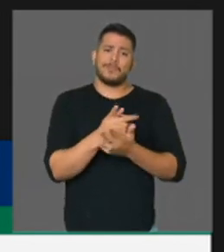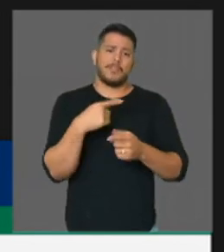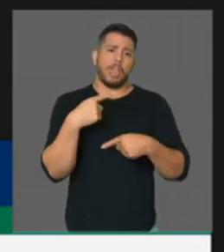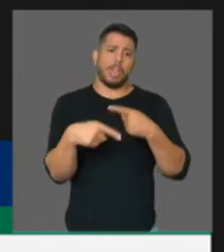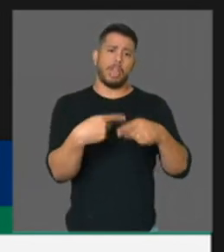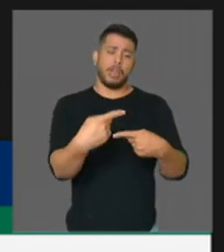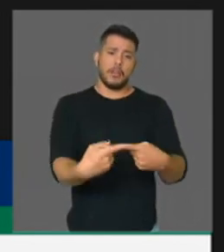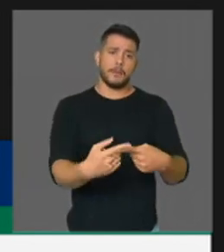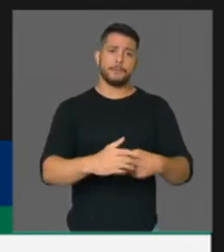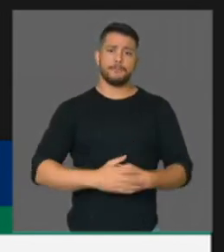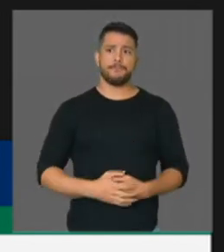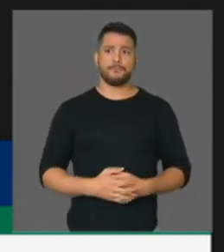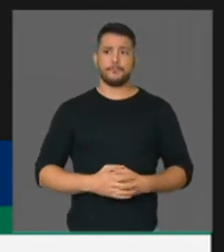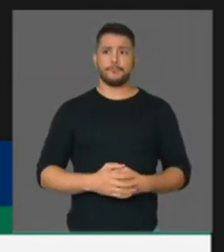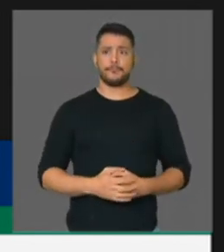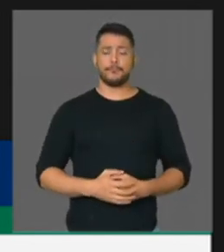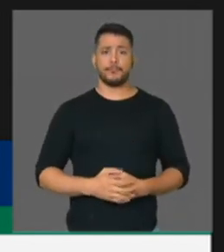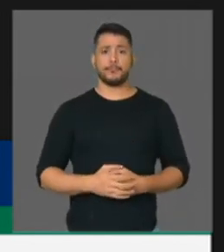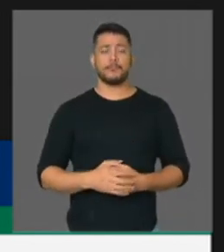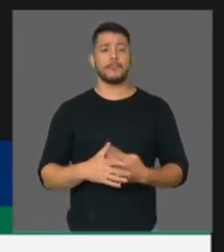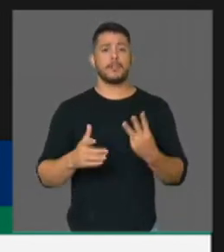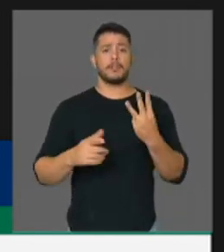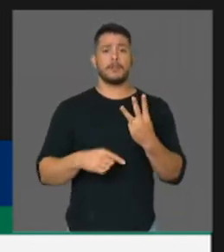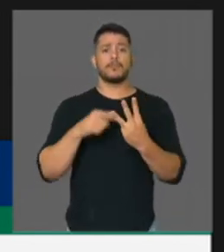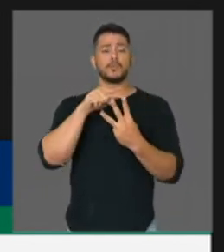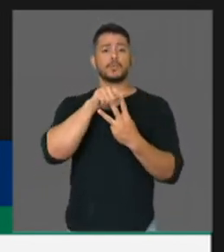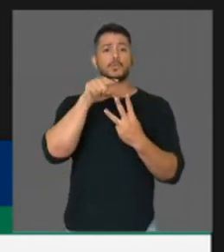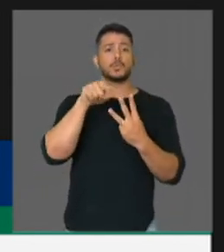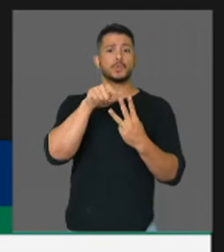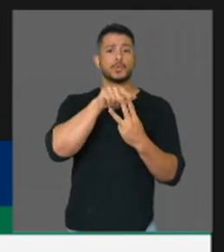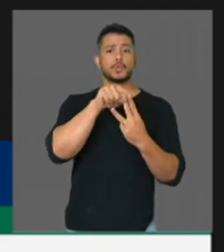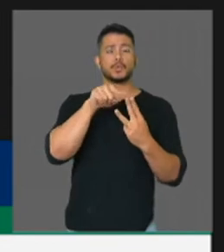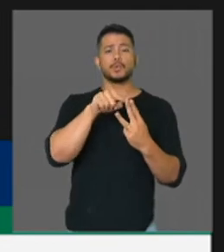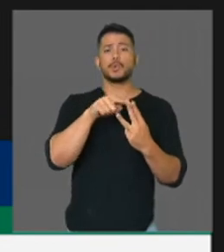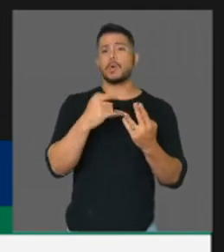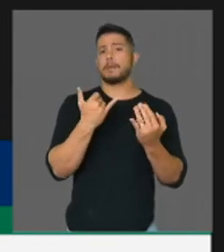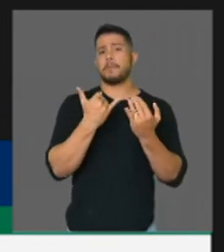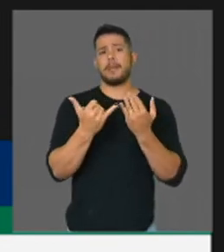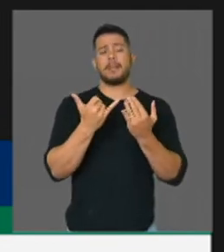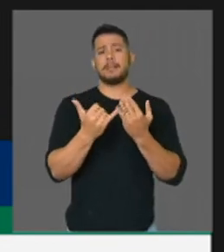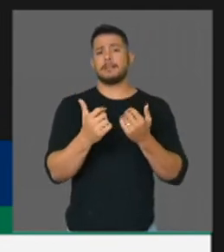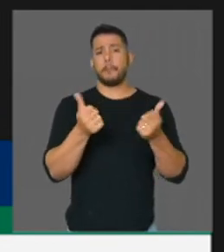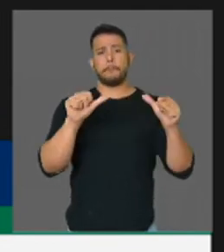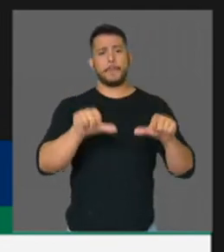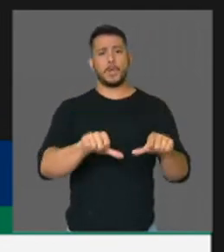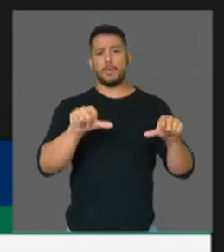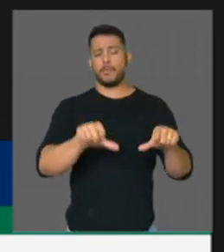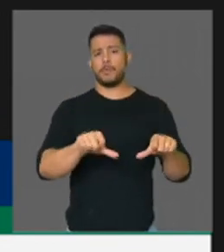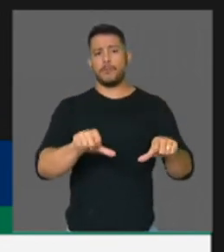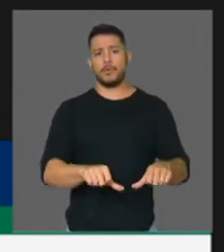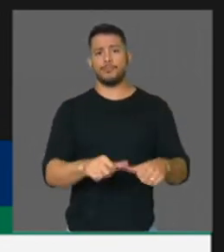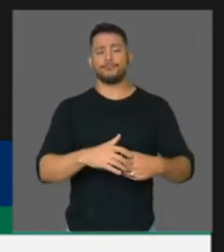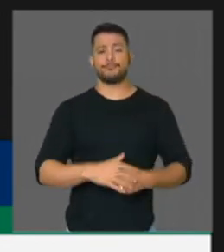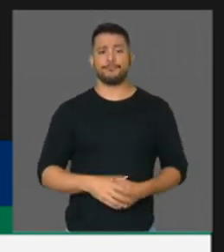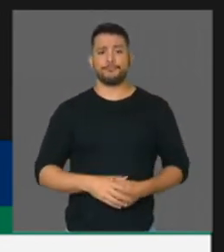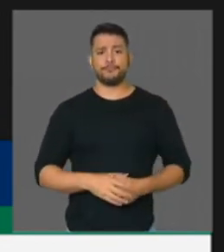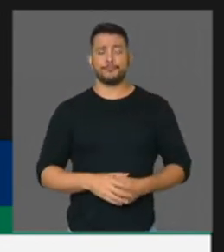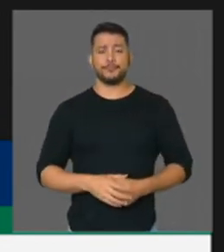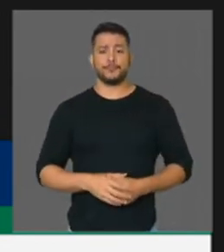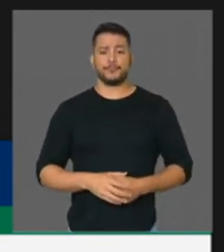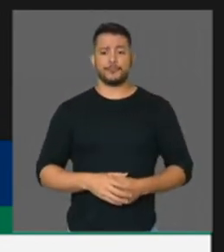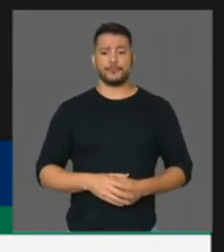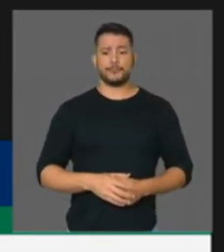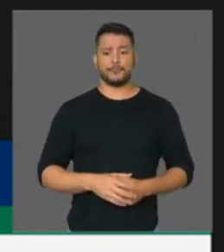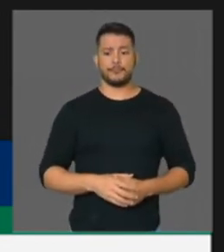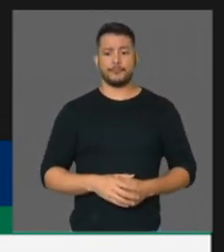pior. Os dois se retroalimentam, um puxa o outro, um alimenta o outro. São mais ou menos